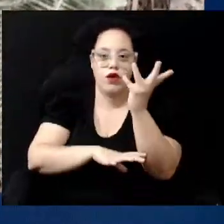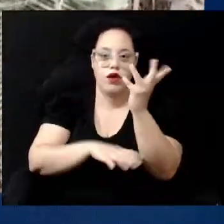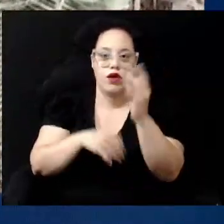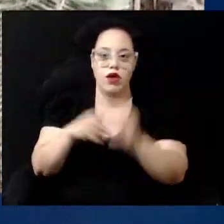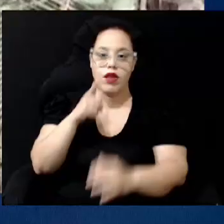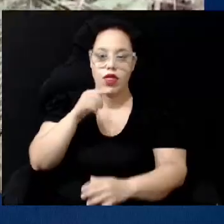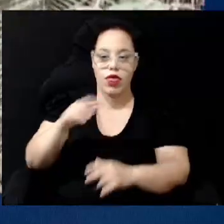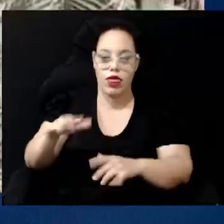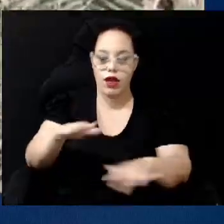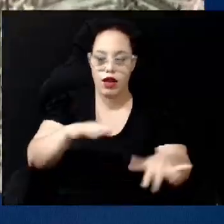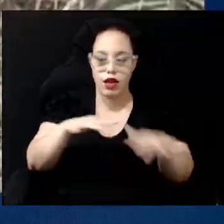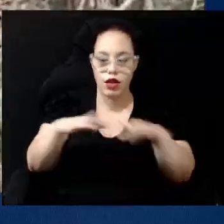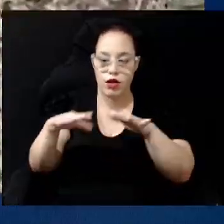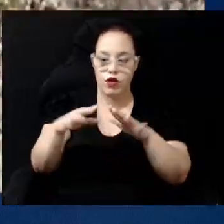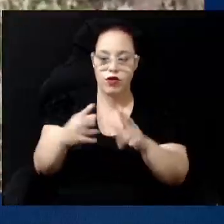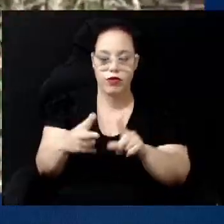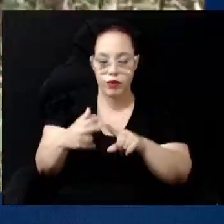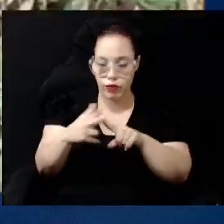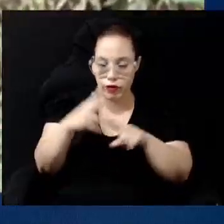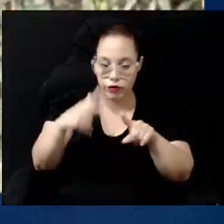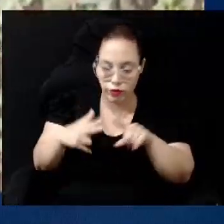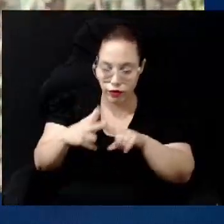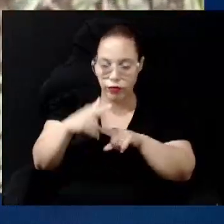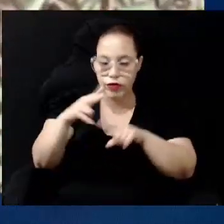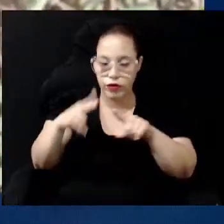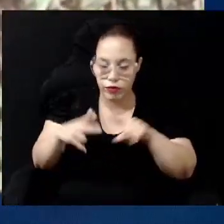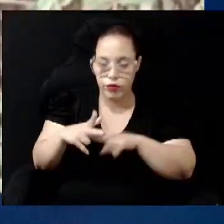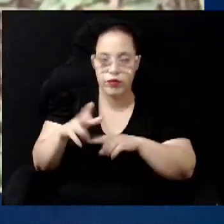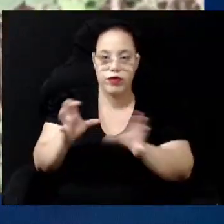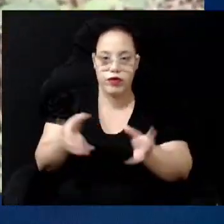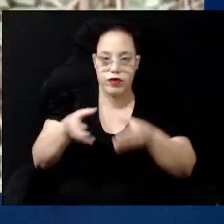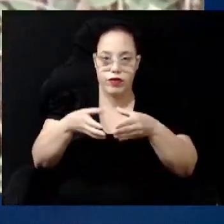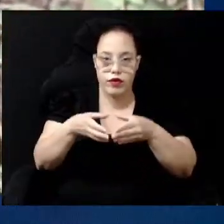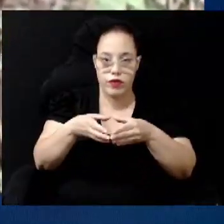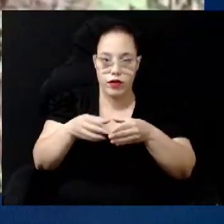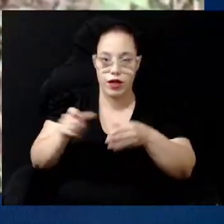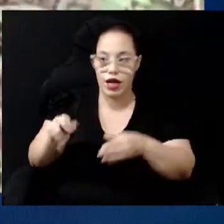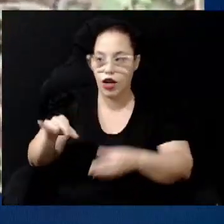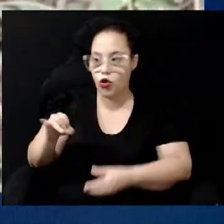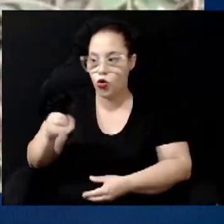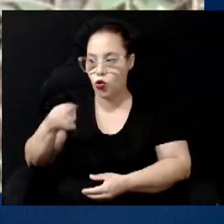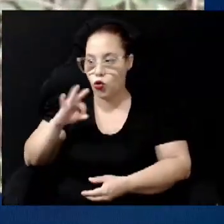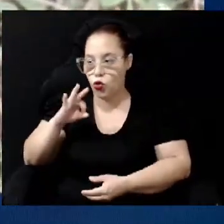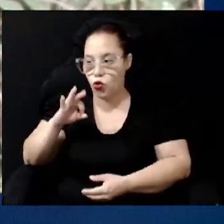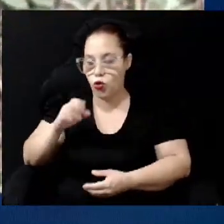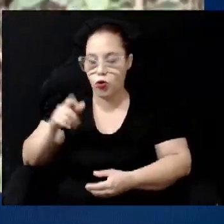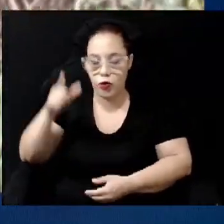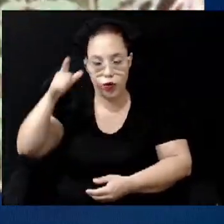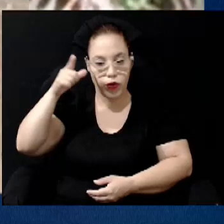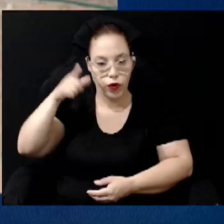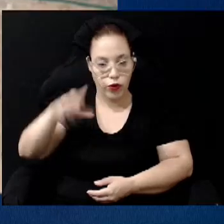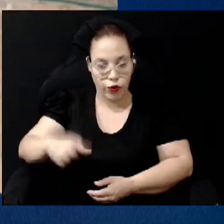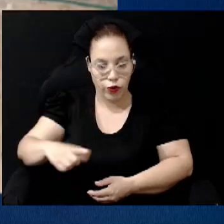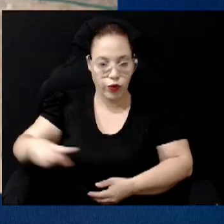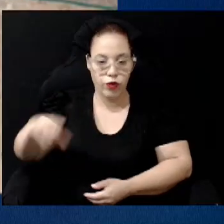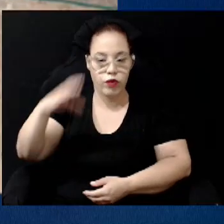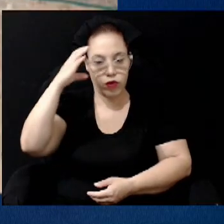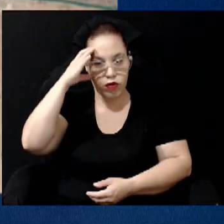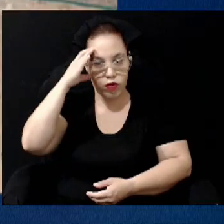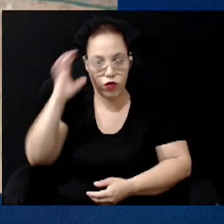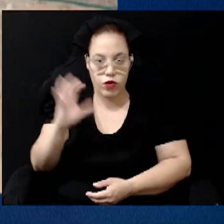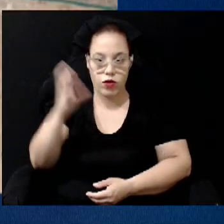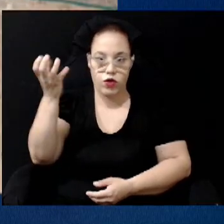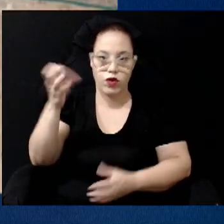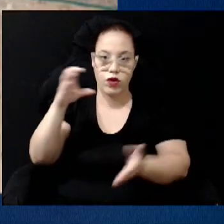As cirurgias dos grupos de capivaras do Lago do Café e do Parque Taquaral serão realizadas no centro de